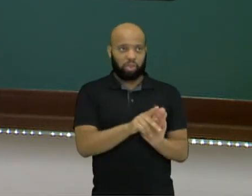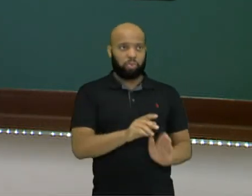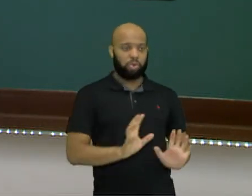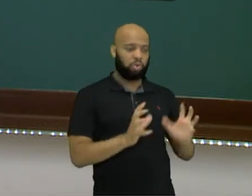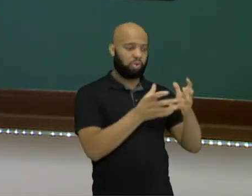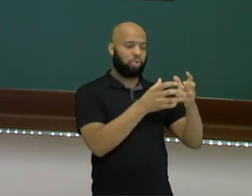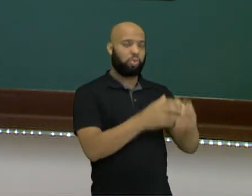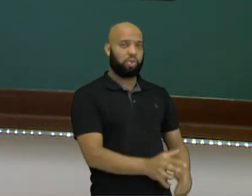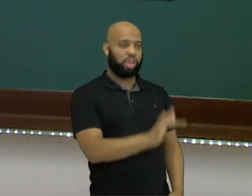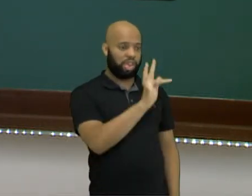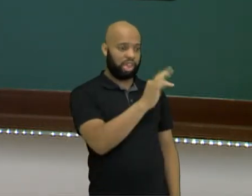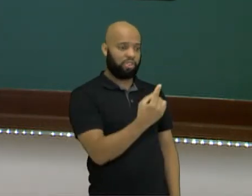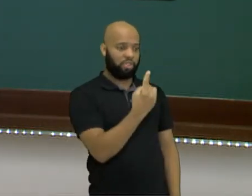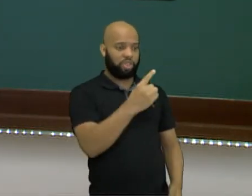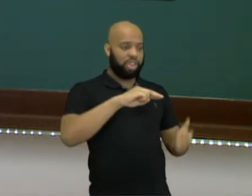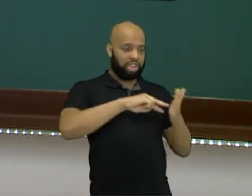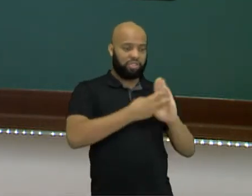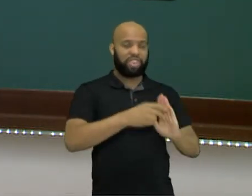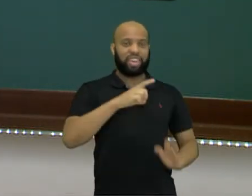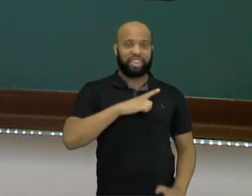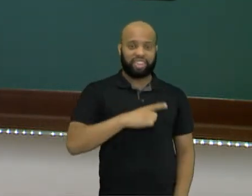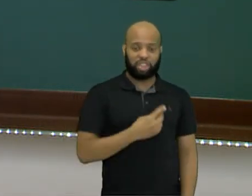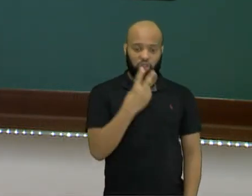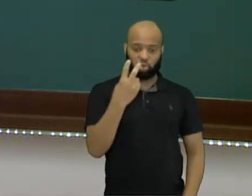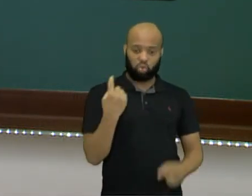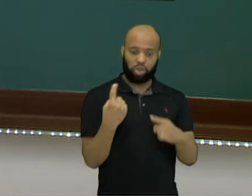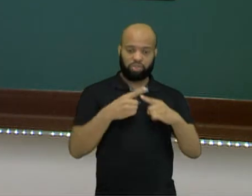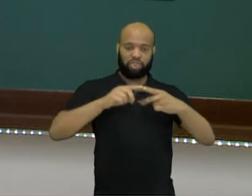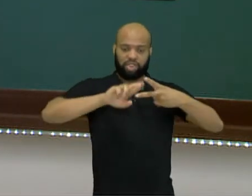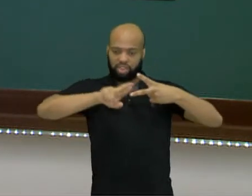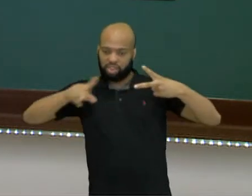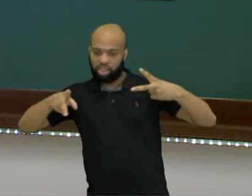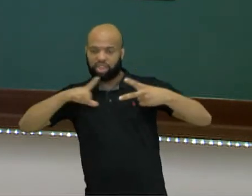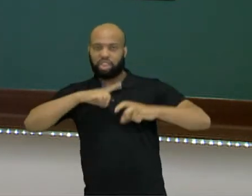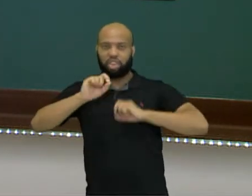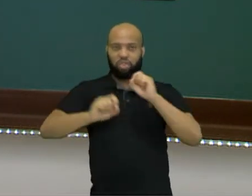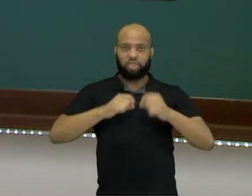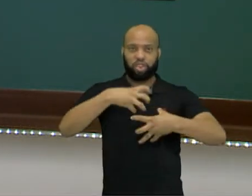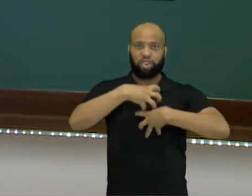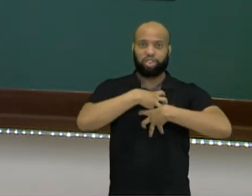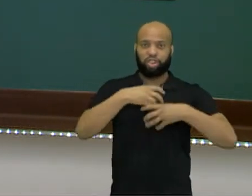F1, ó, que é duplamente heterozigoto, eu vou ter a proporção fenotípica